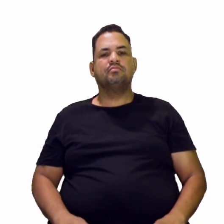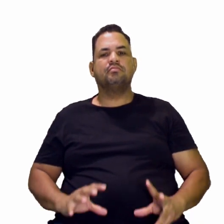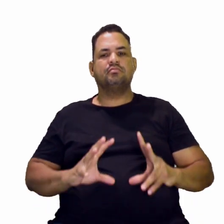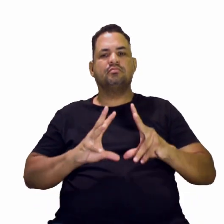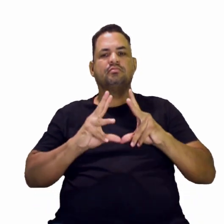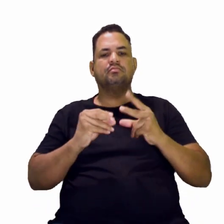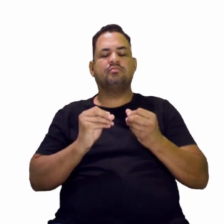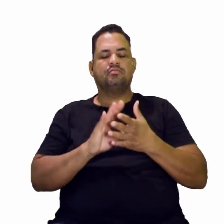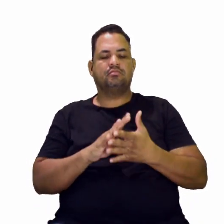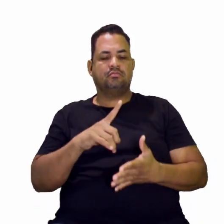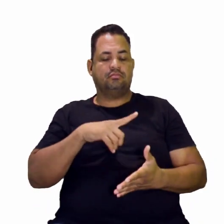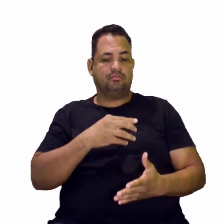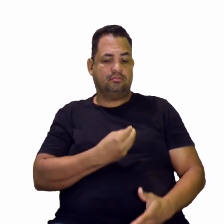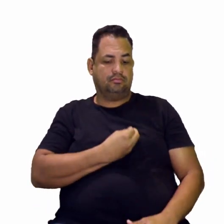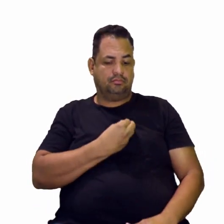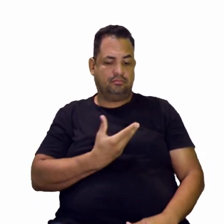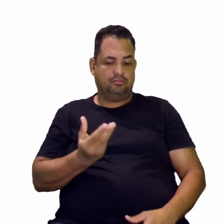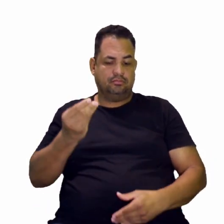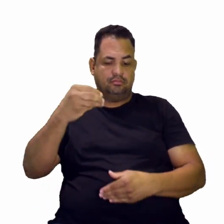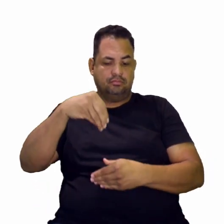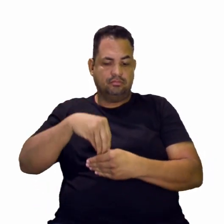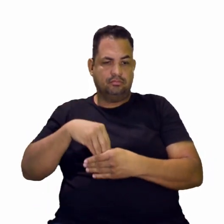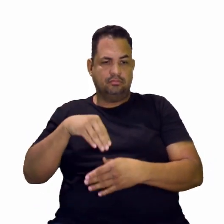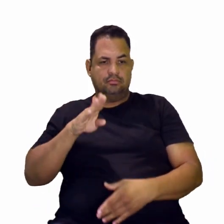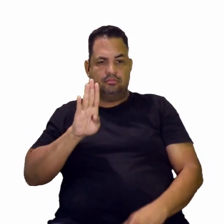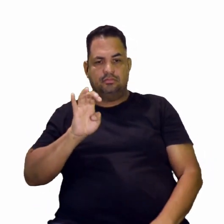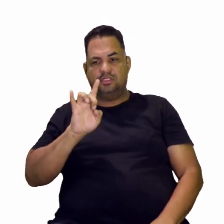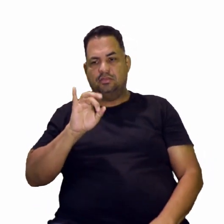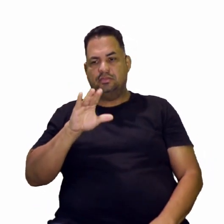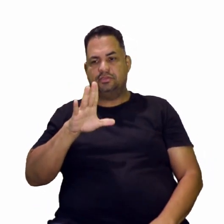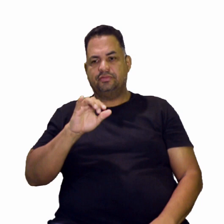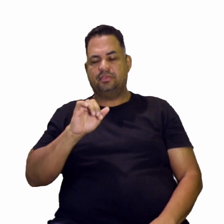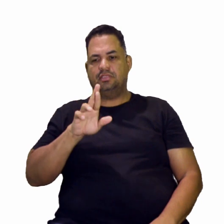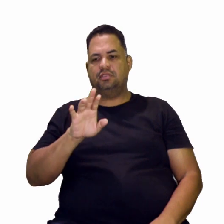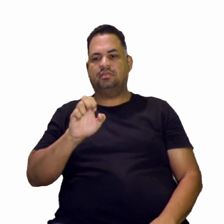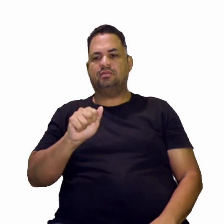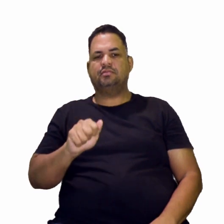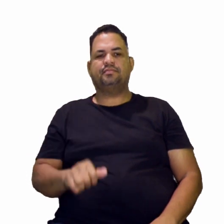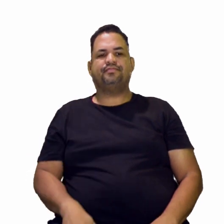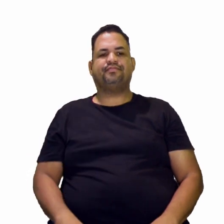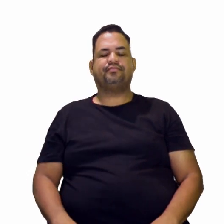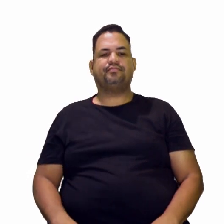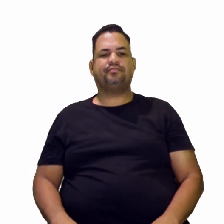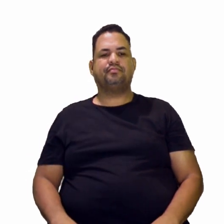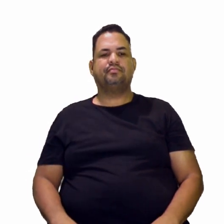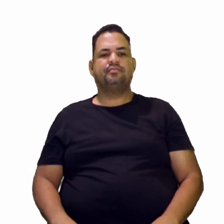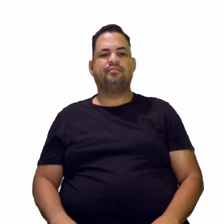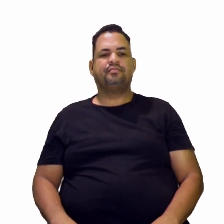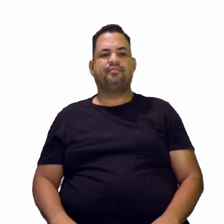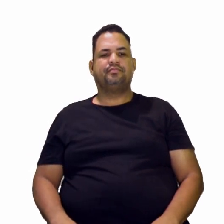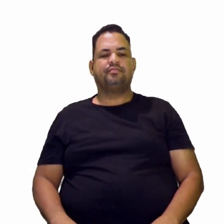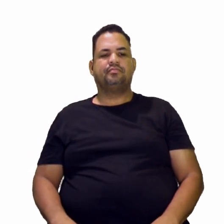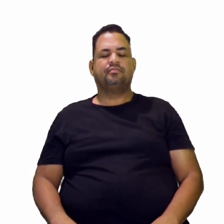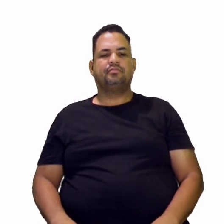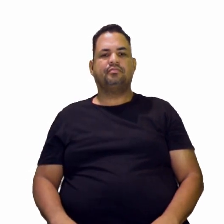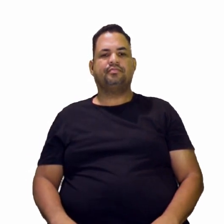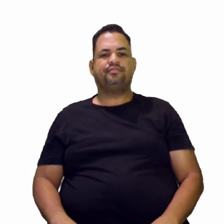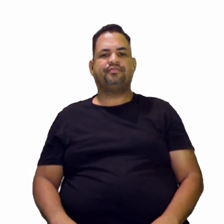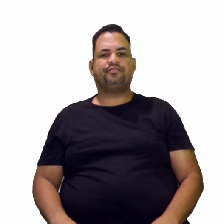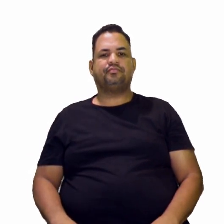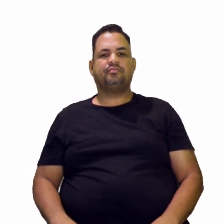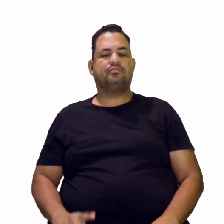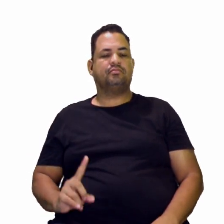for vivo dentro do nosso planeta faz parte da biosfera. Tá? Então, isso que está na questão não é